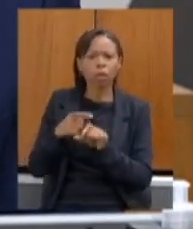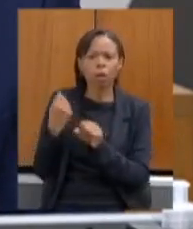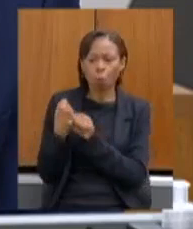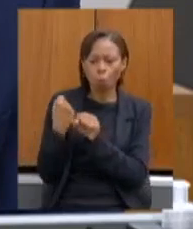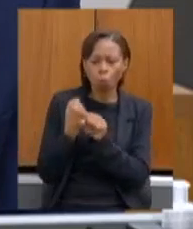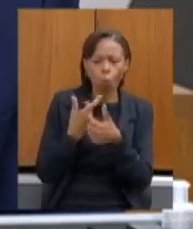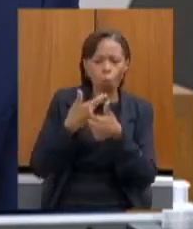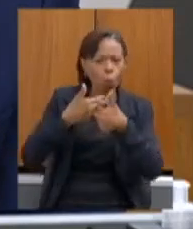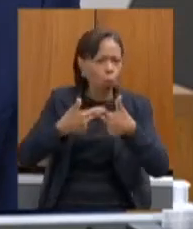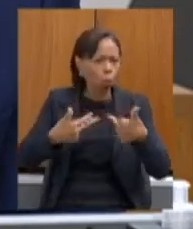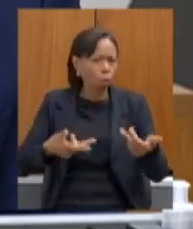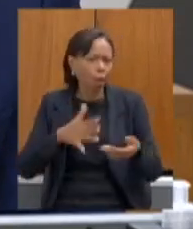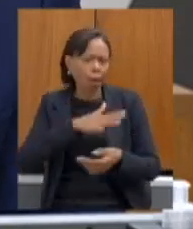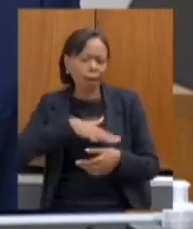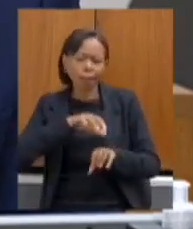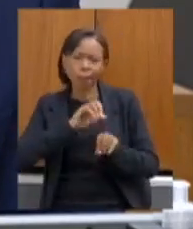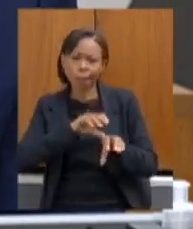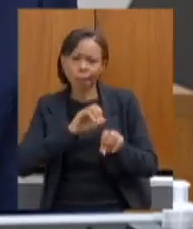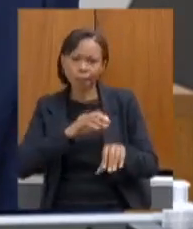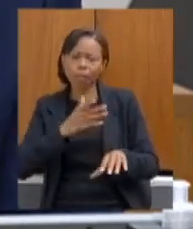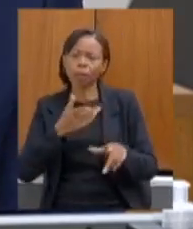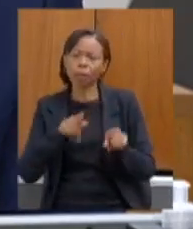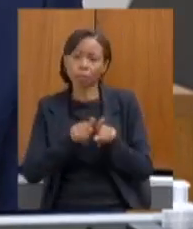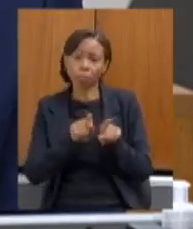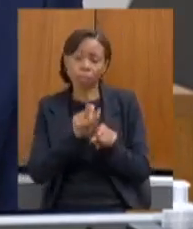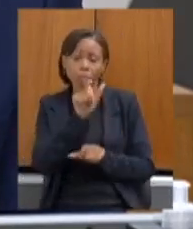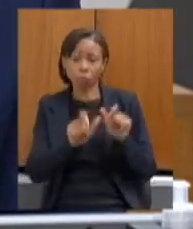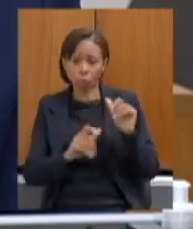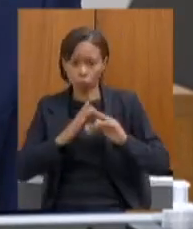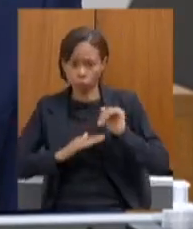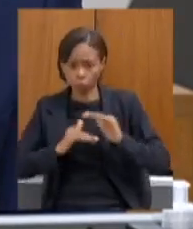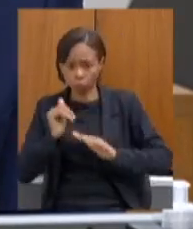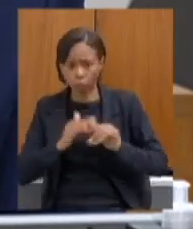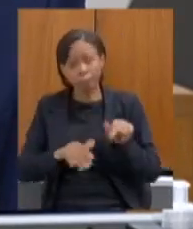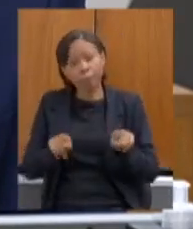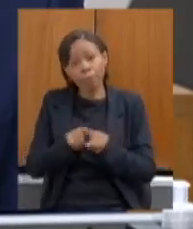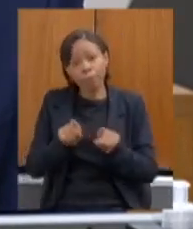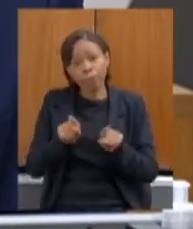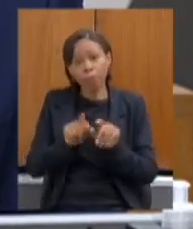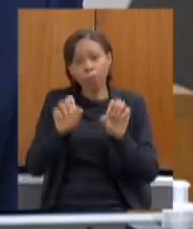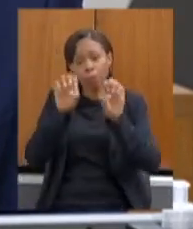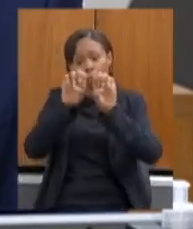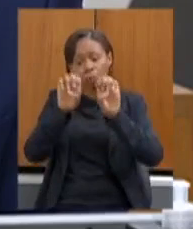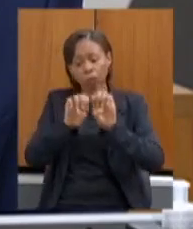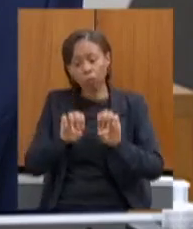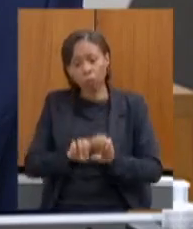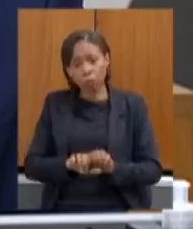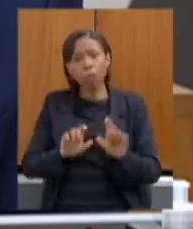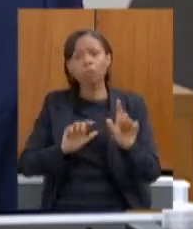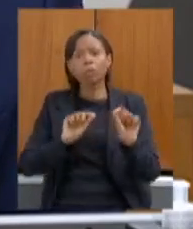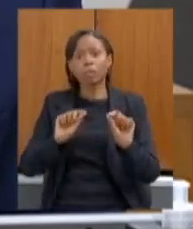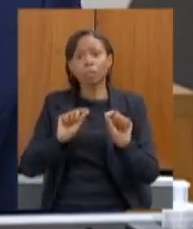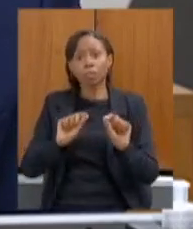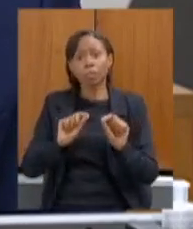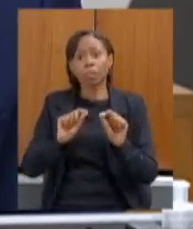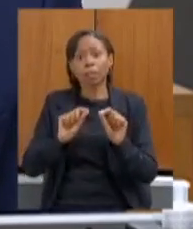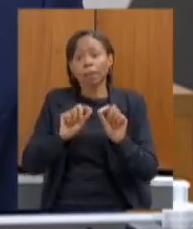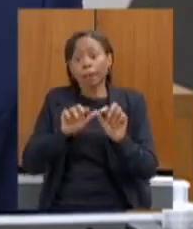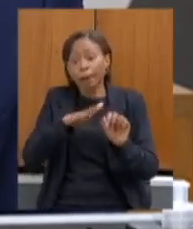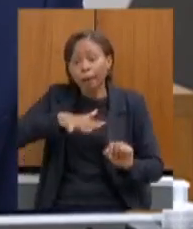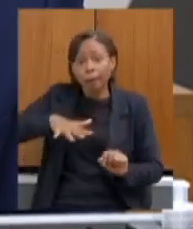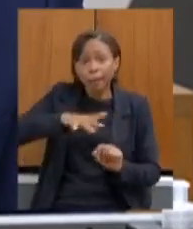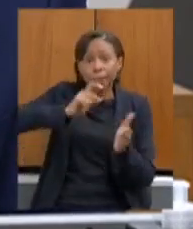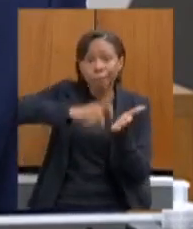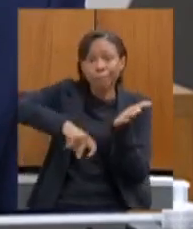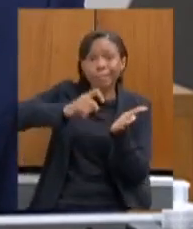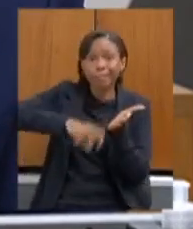educação, além de, obviamente, uma reestruturação da questão fiscal do nosso Estado, que nós